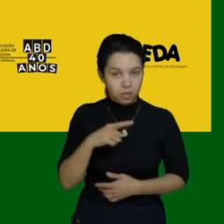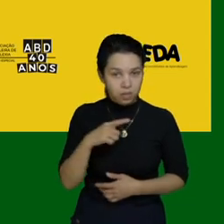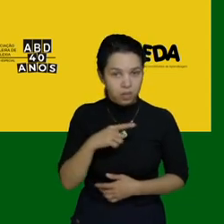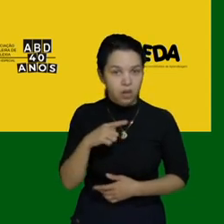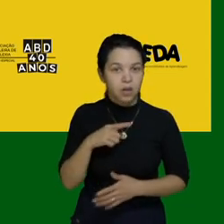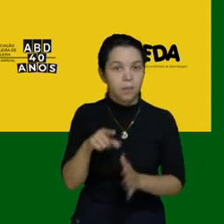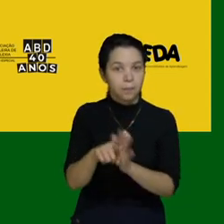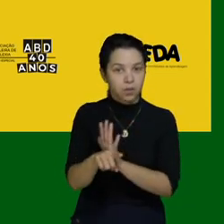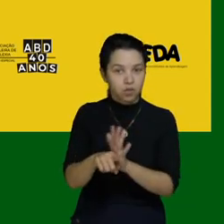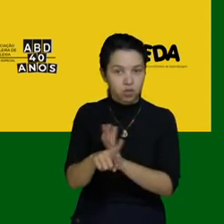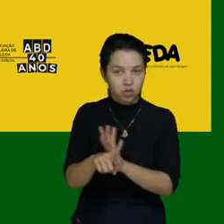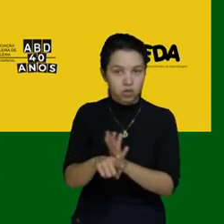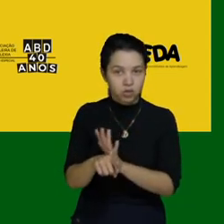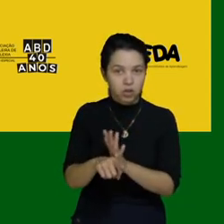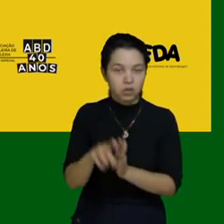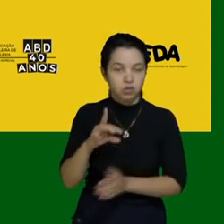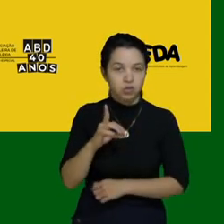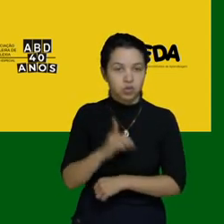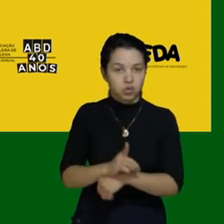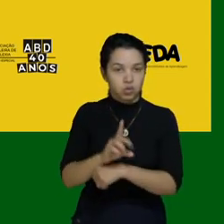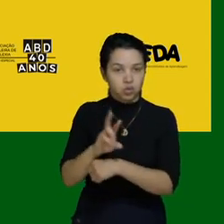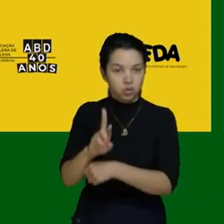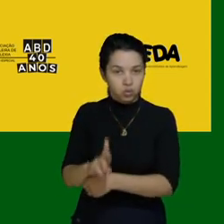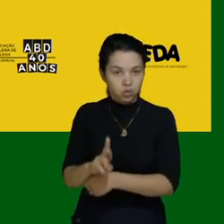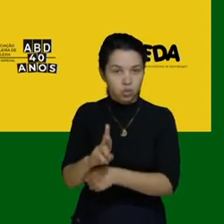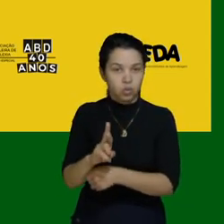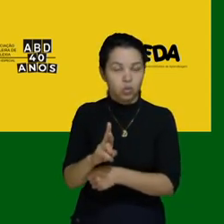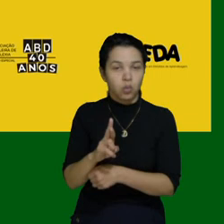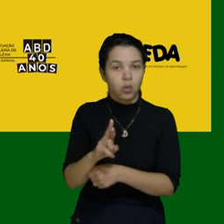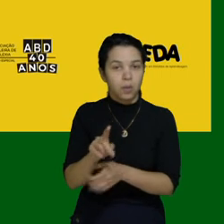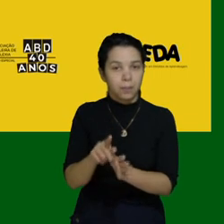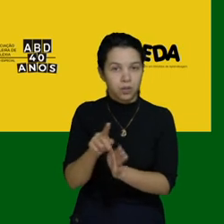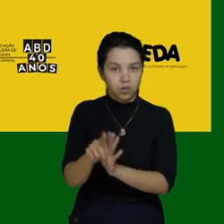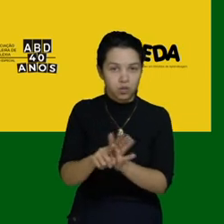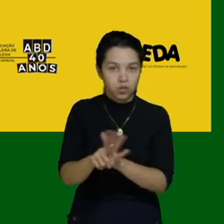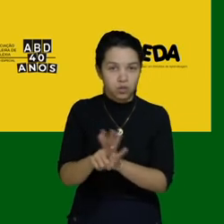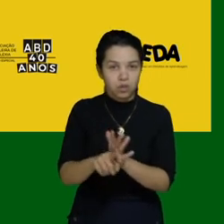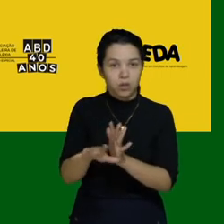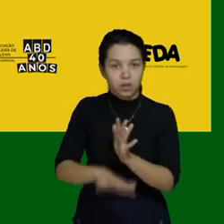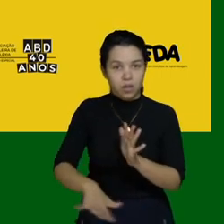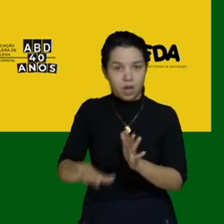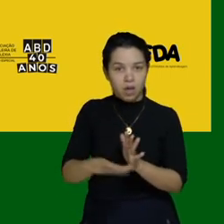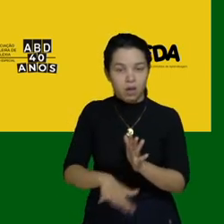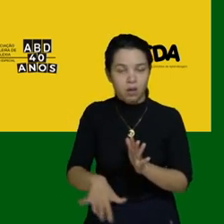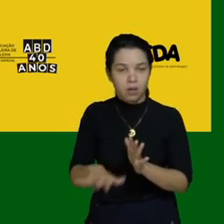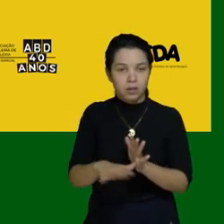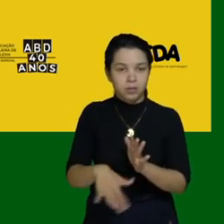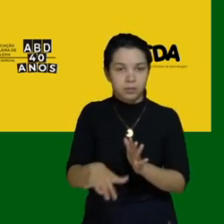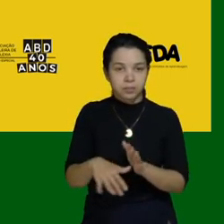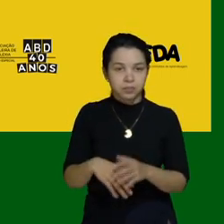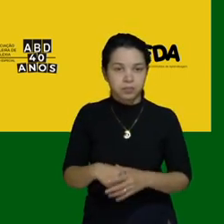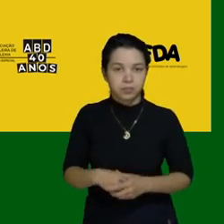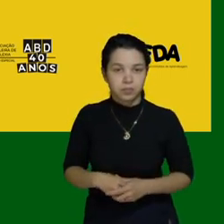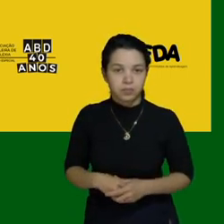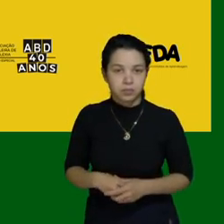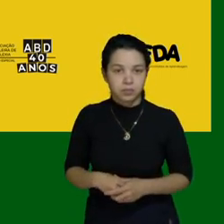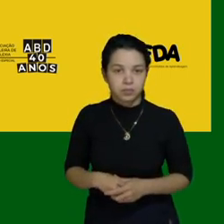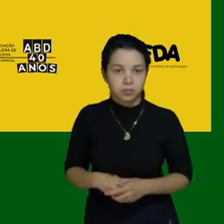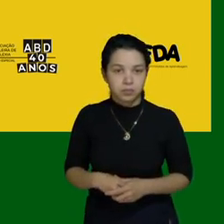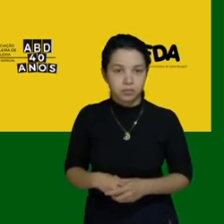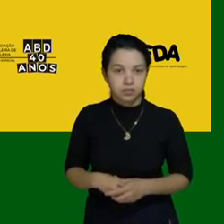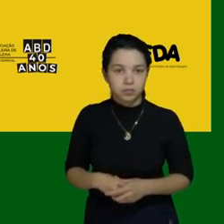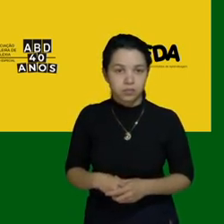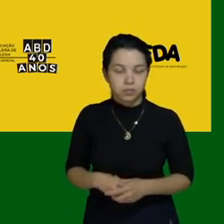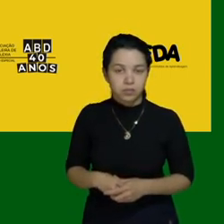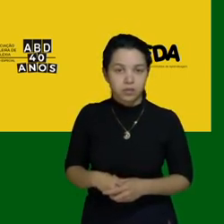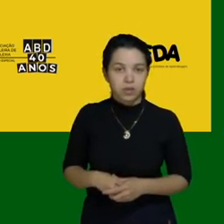assim a d guinever Idan que é uma grande pesquisadora nessa área da da ã